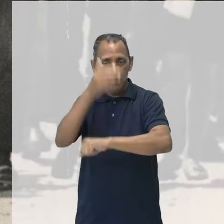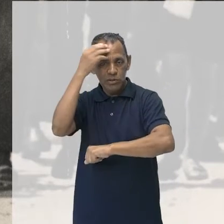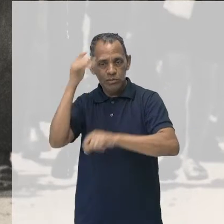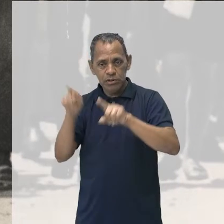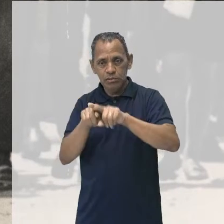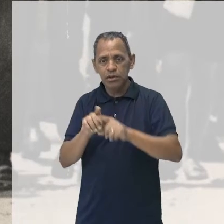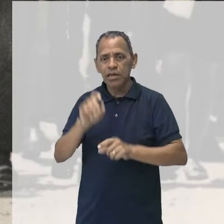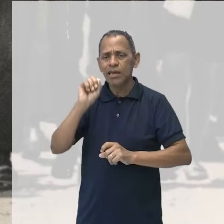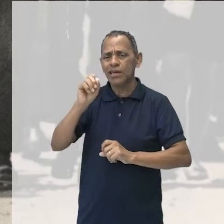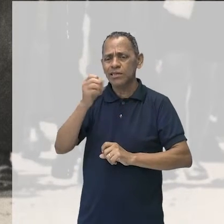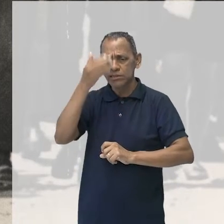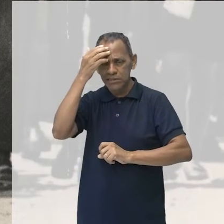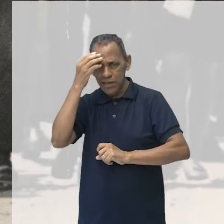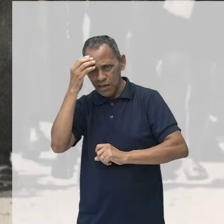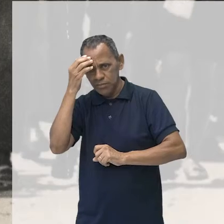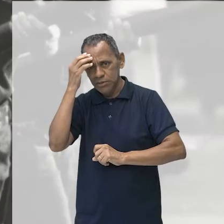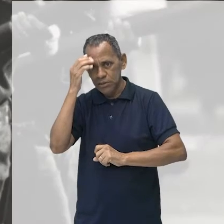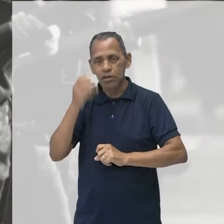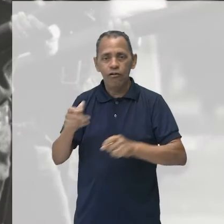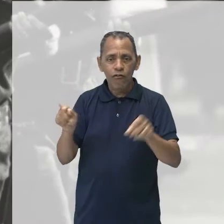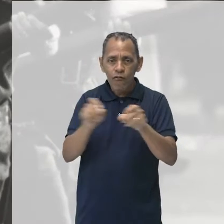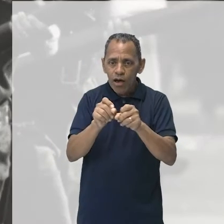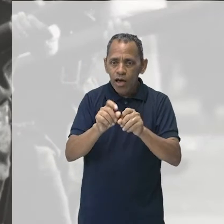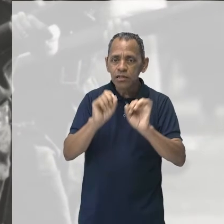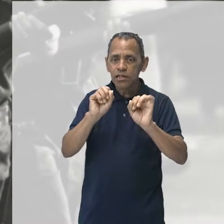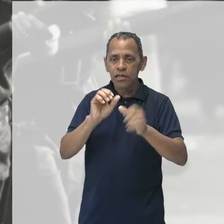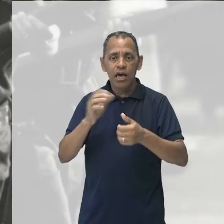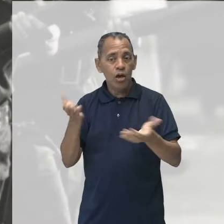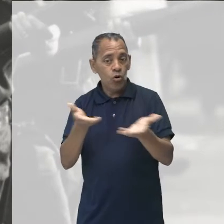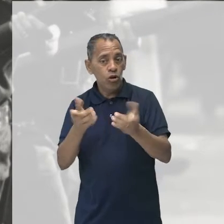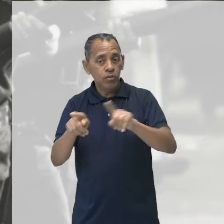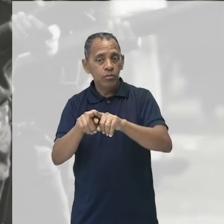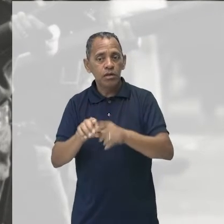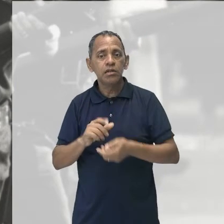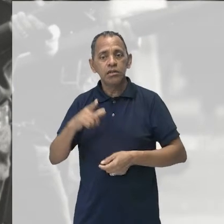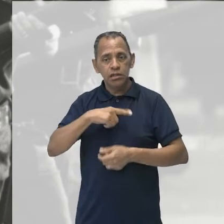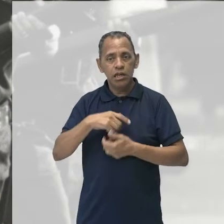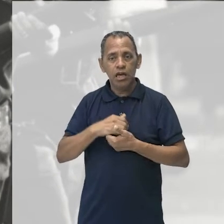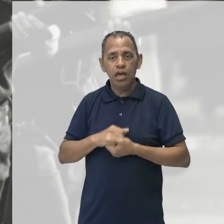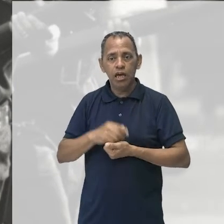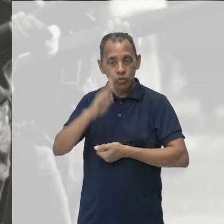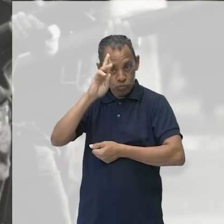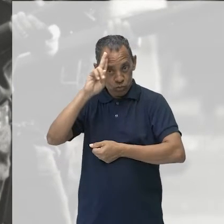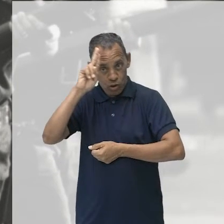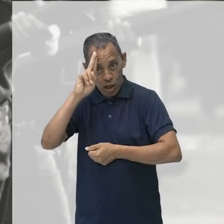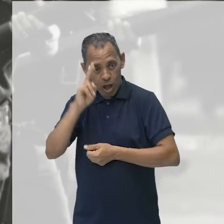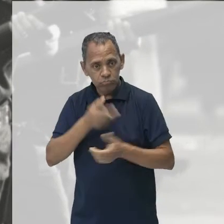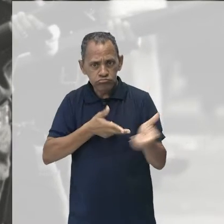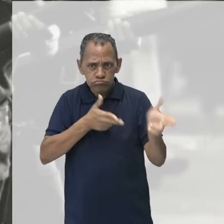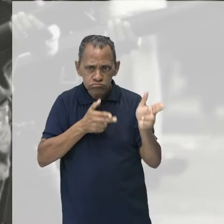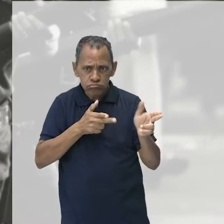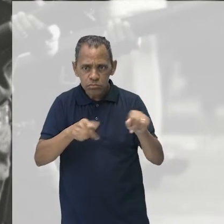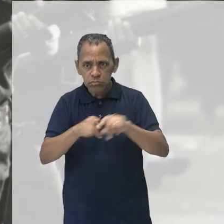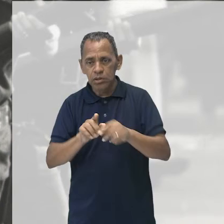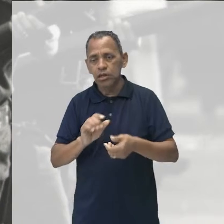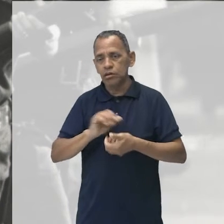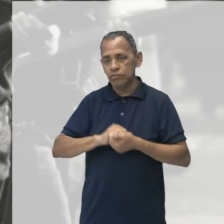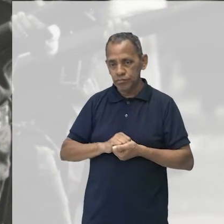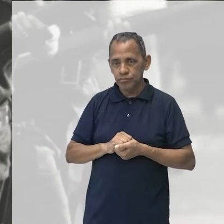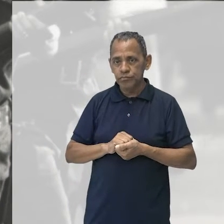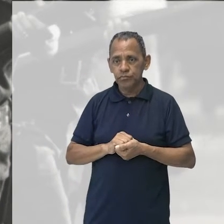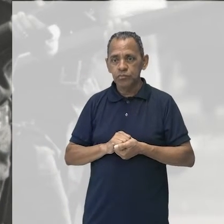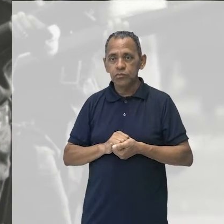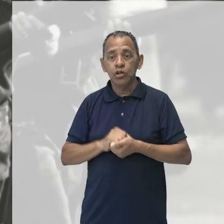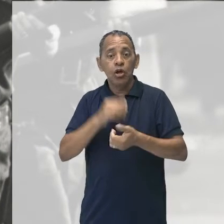hora, não espera acontecer. Há soldados armados, amados ou não, quase todos perdidos,